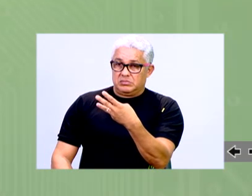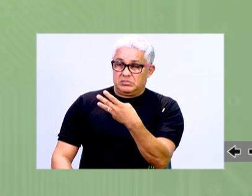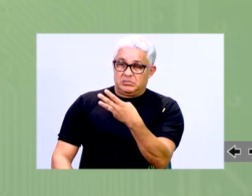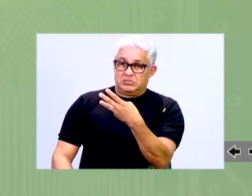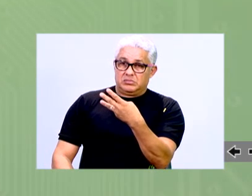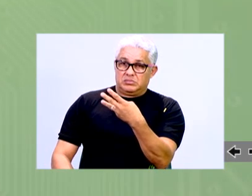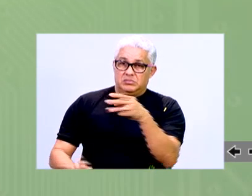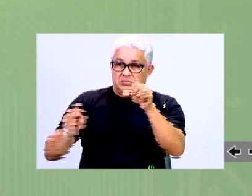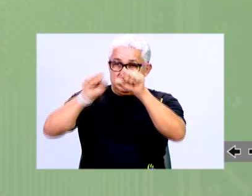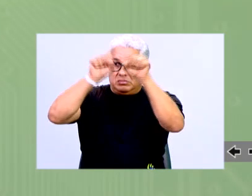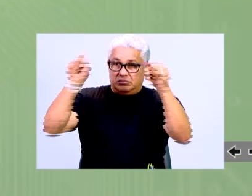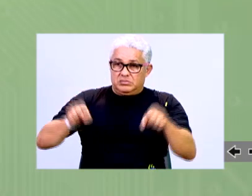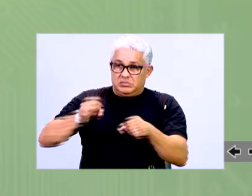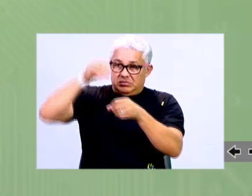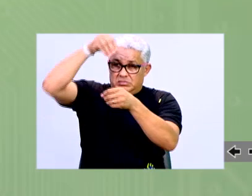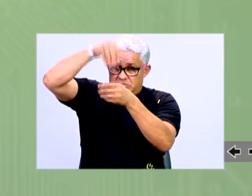sistema.